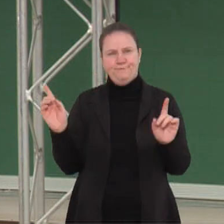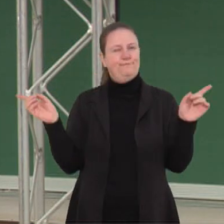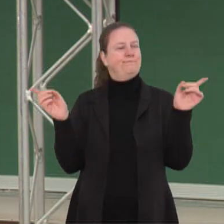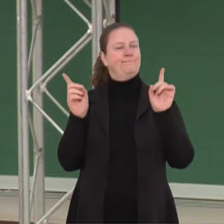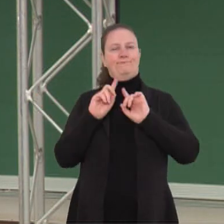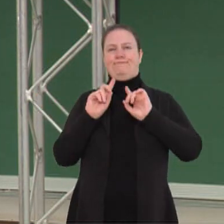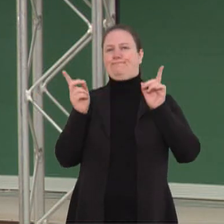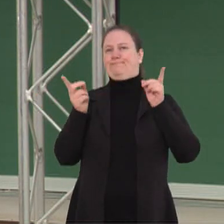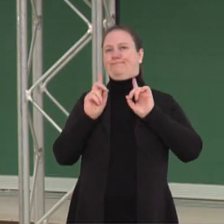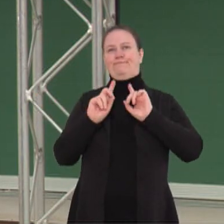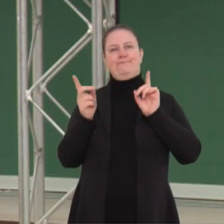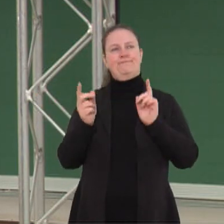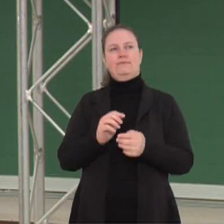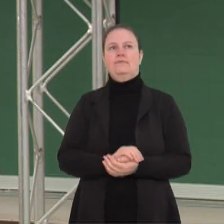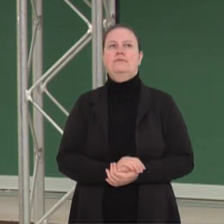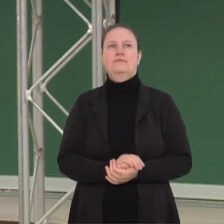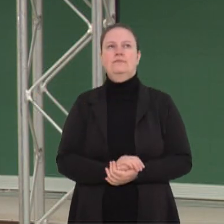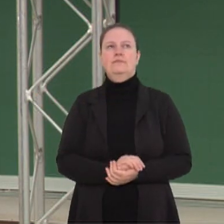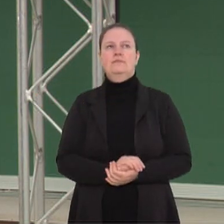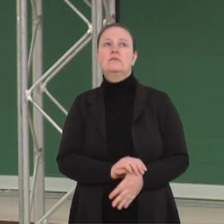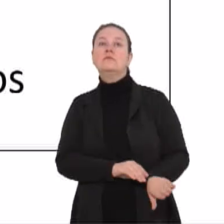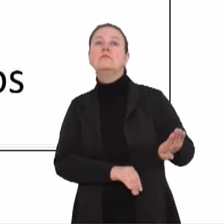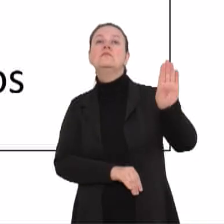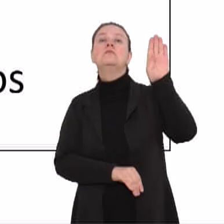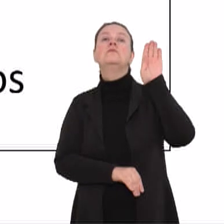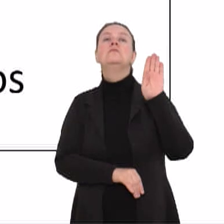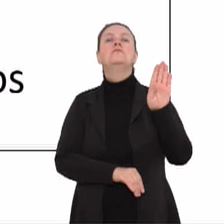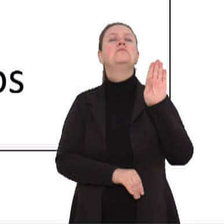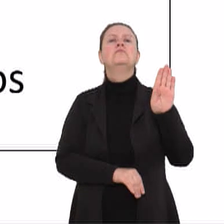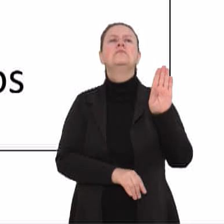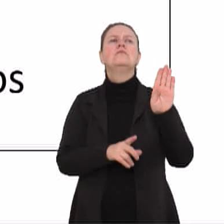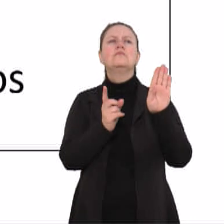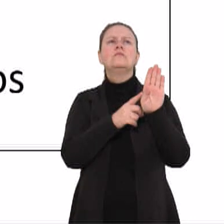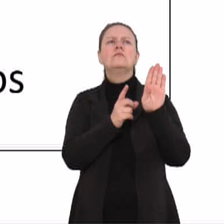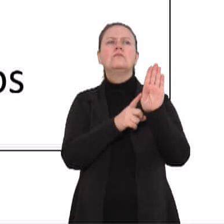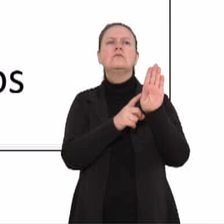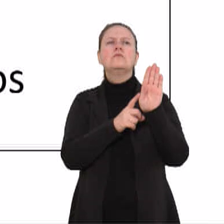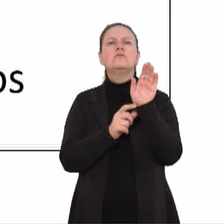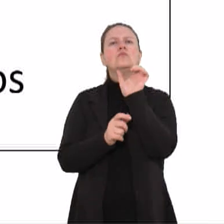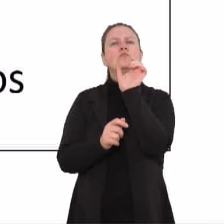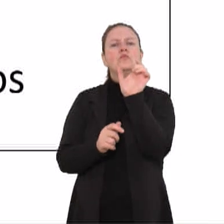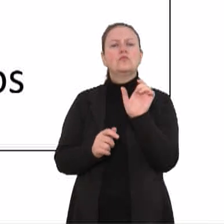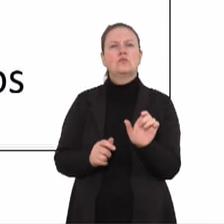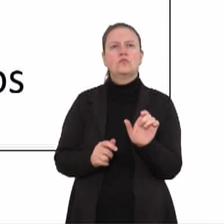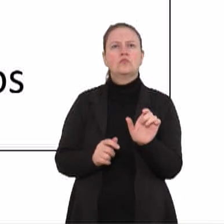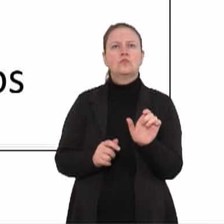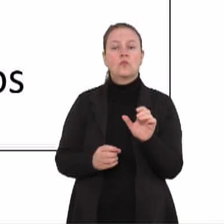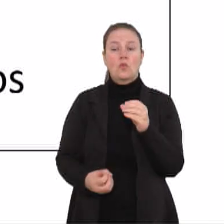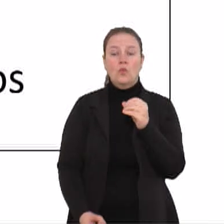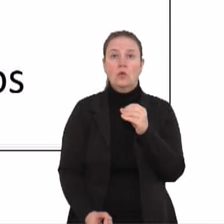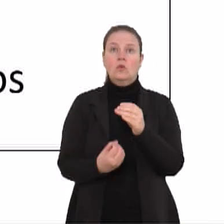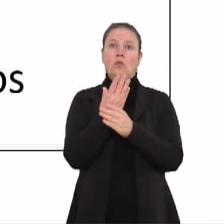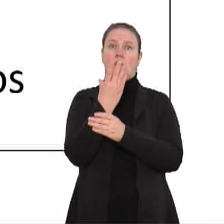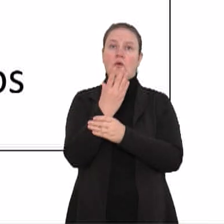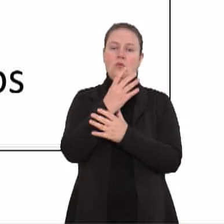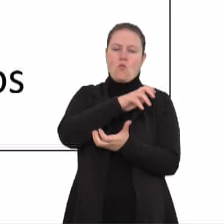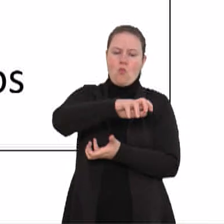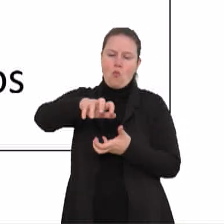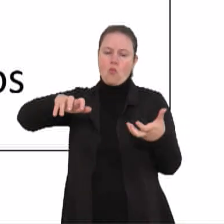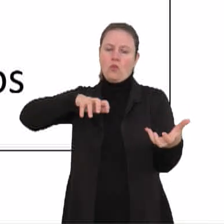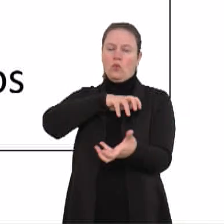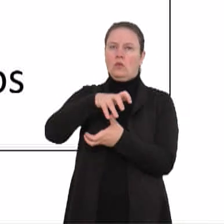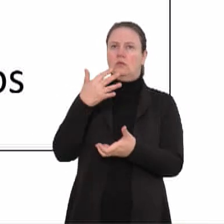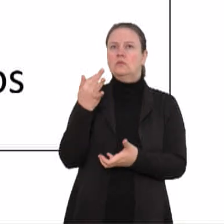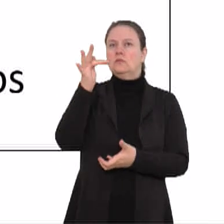é isso. Vamos lá, direto aqui. Esses termos tiveram origem na Revolução